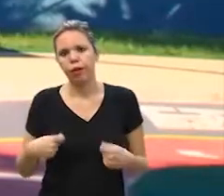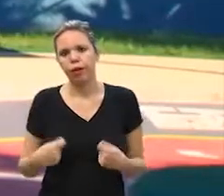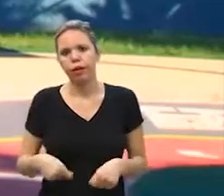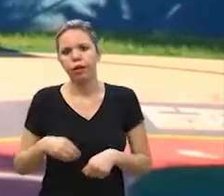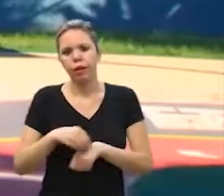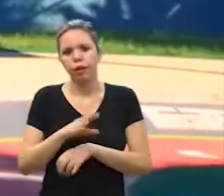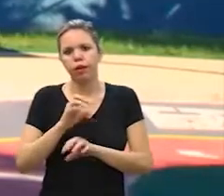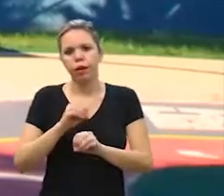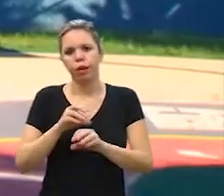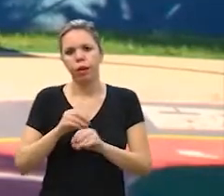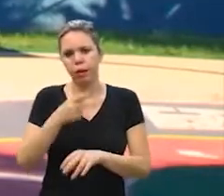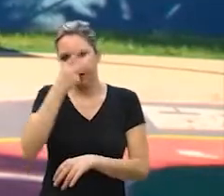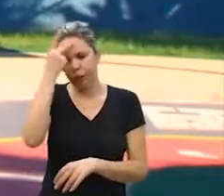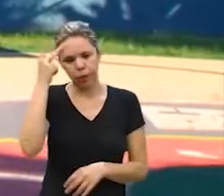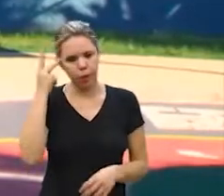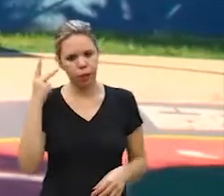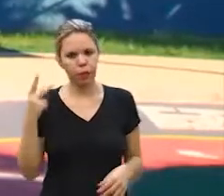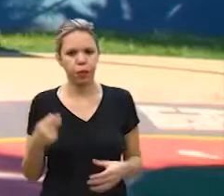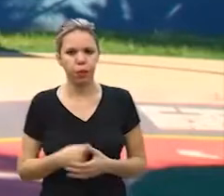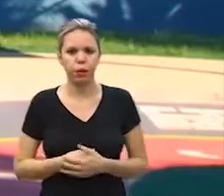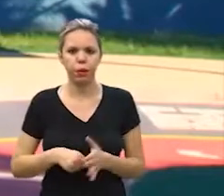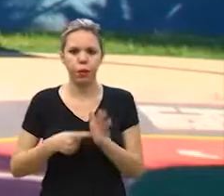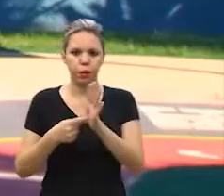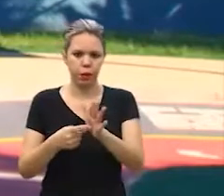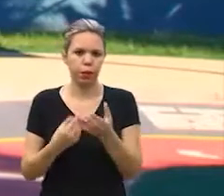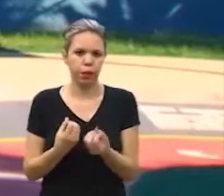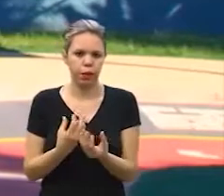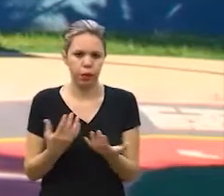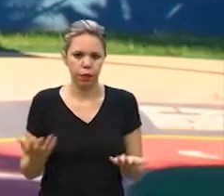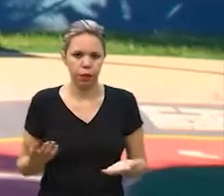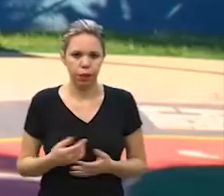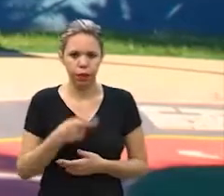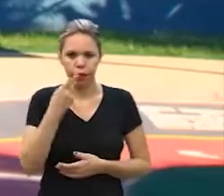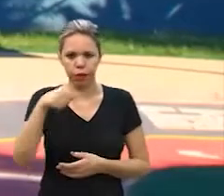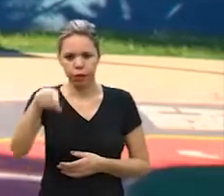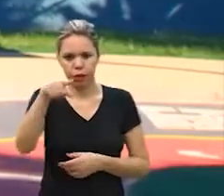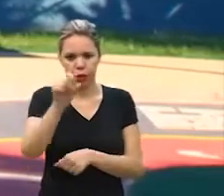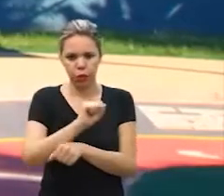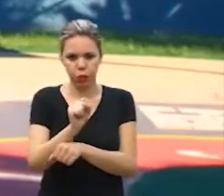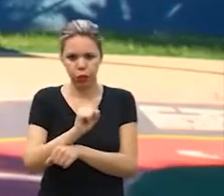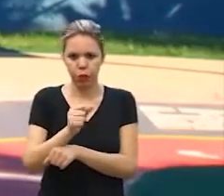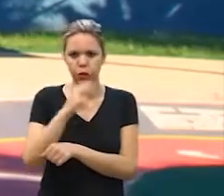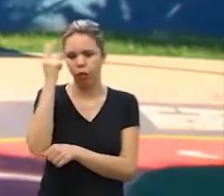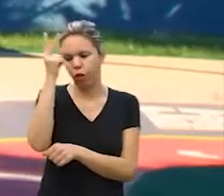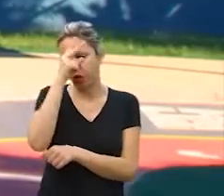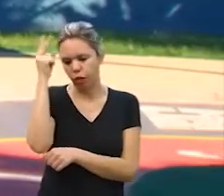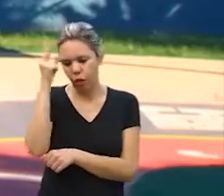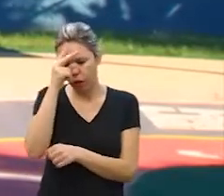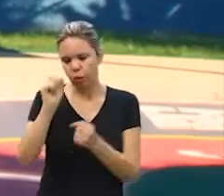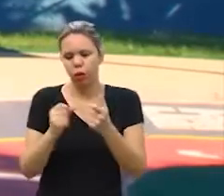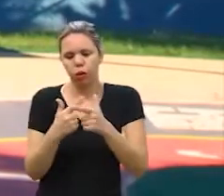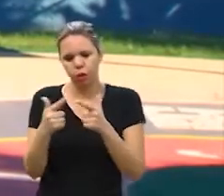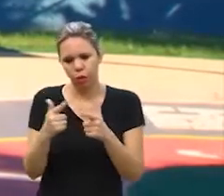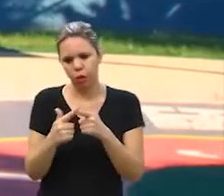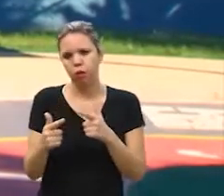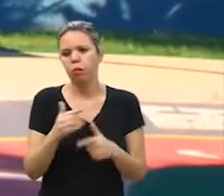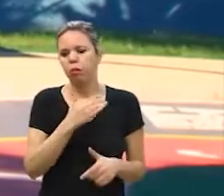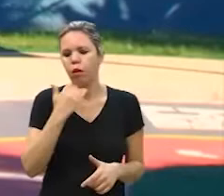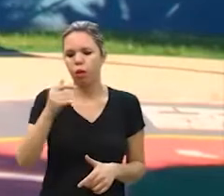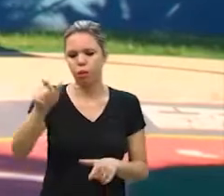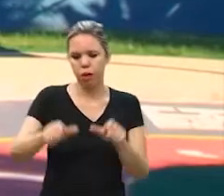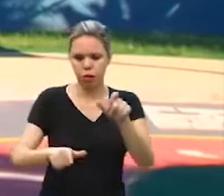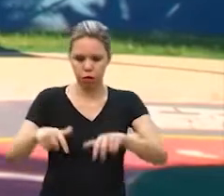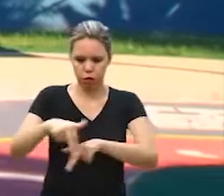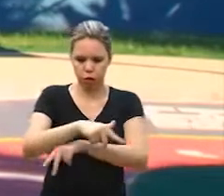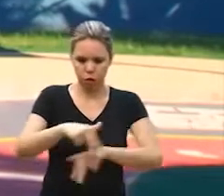Nós precisamos levar educação para as pessoas, mostrar os dados, dizer que você dirigir embriagado é uma coisa que pode acabar com a